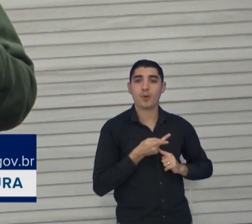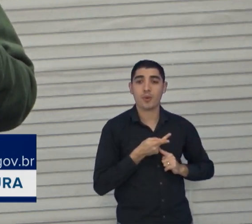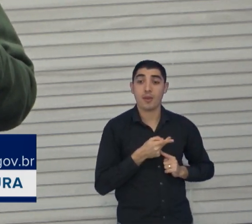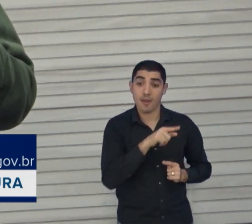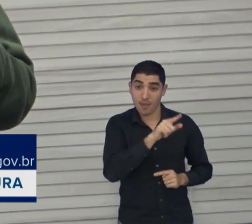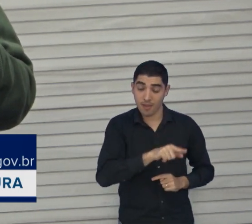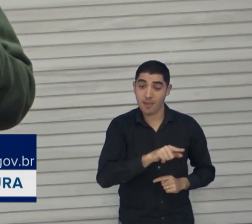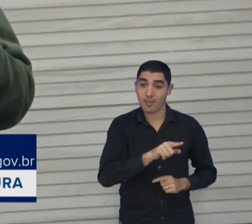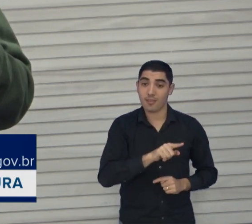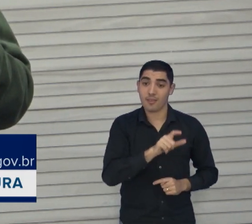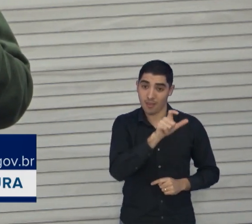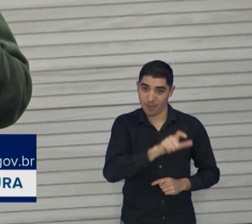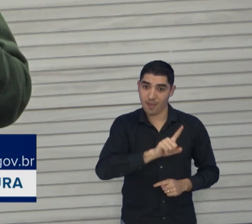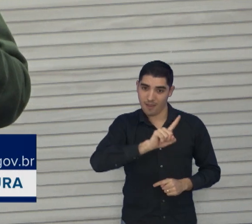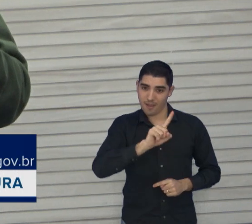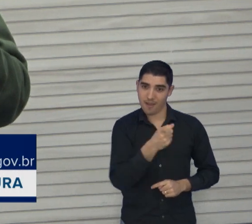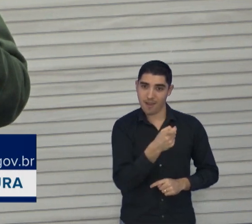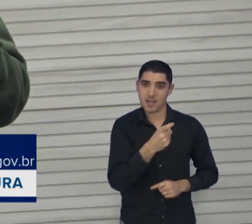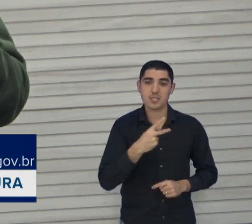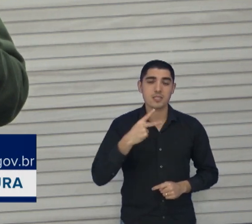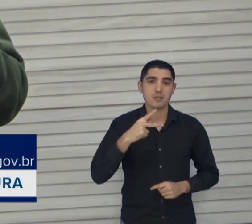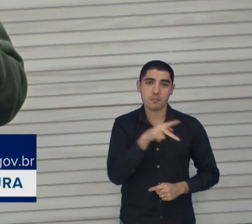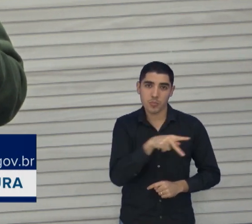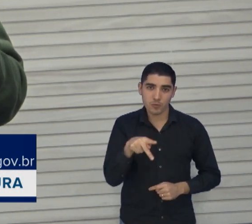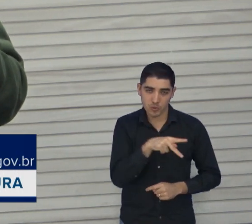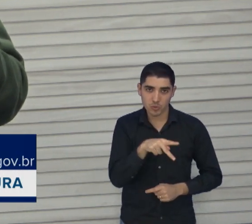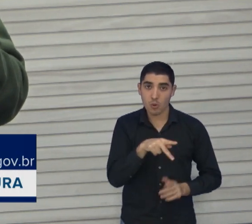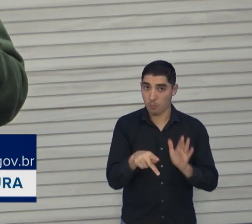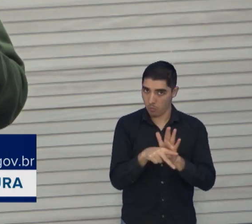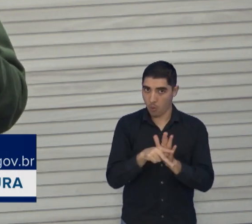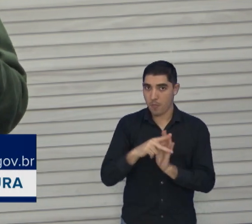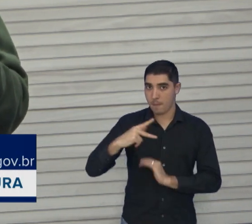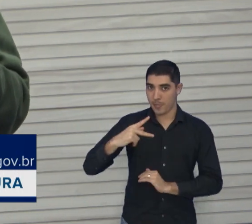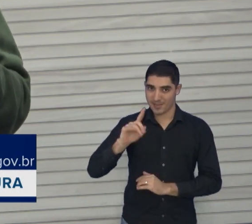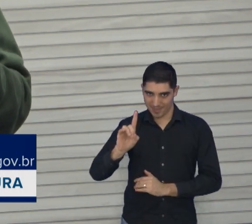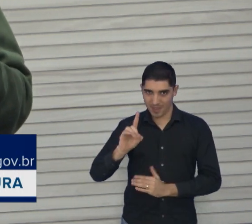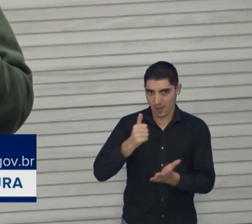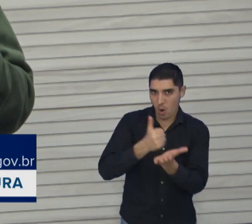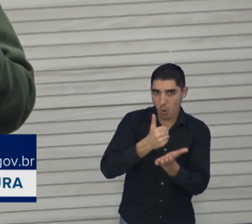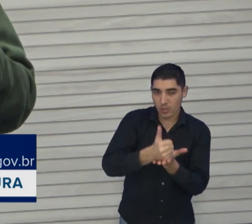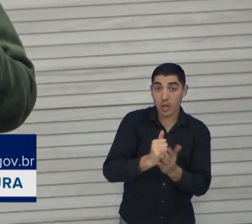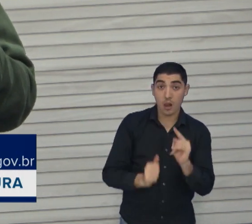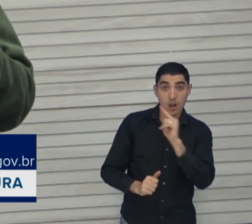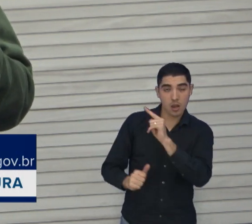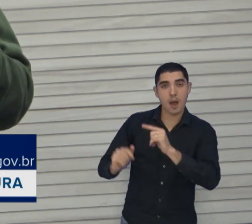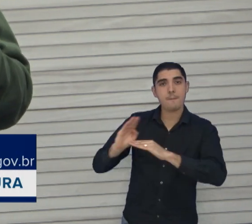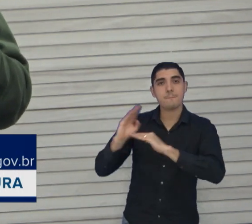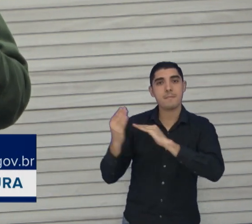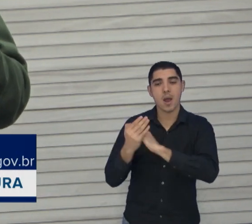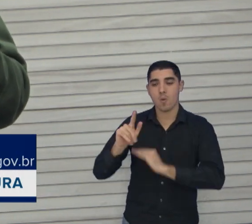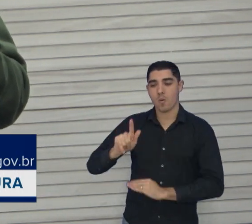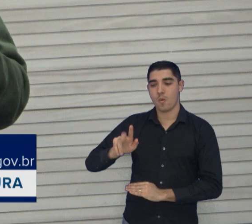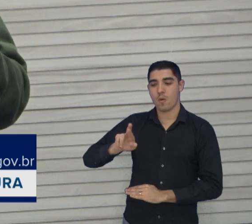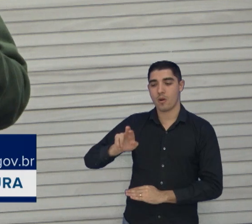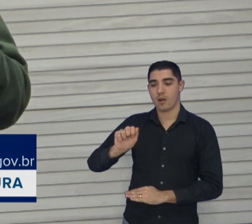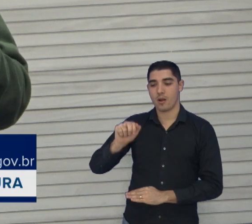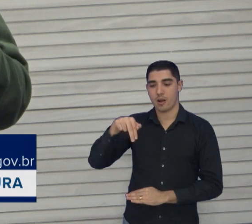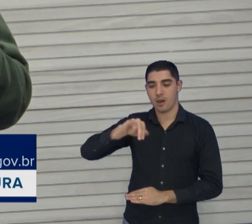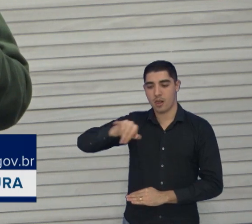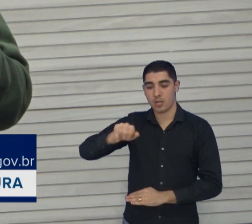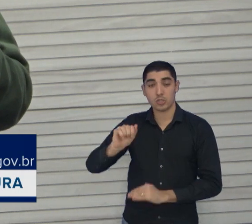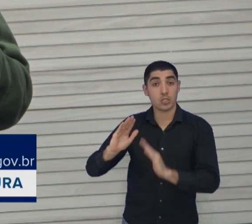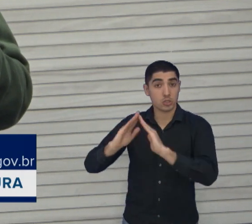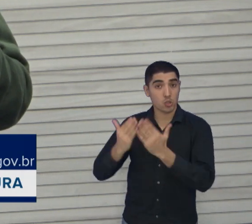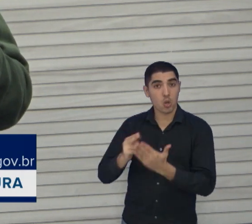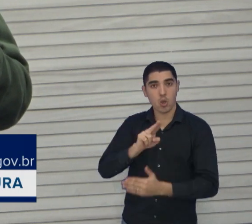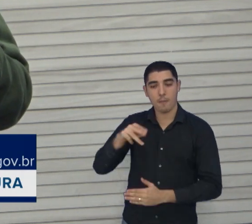era professor por tempo determinado no Jardim da Granja, na Escola Maria